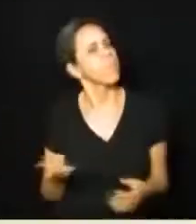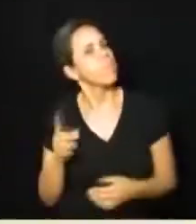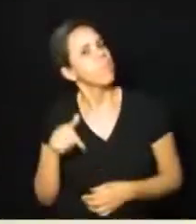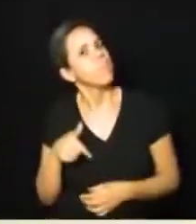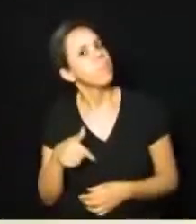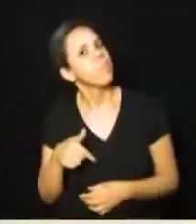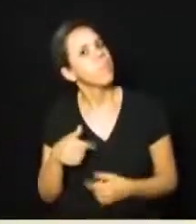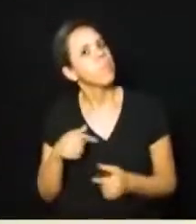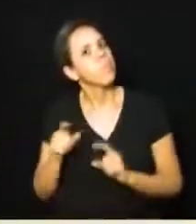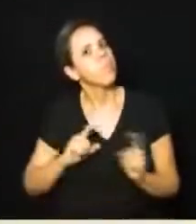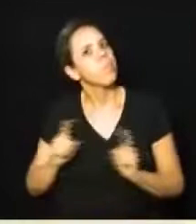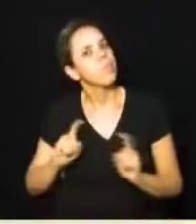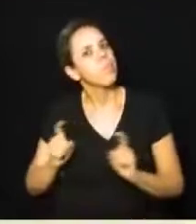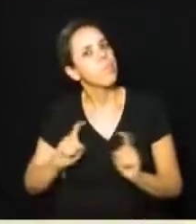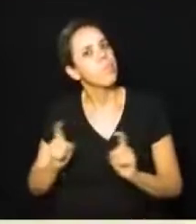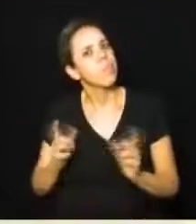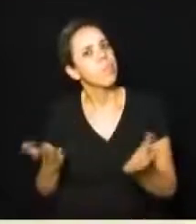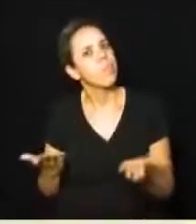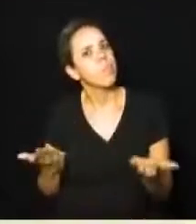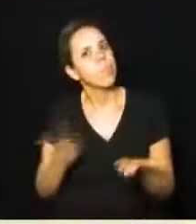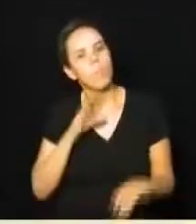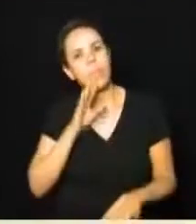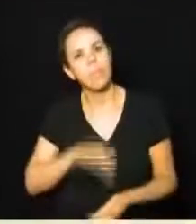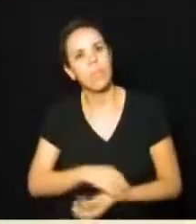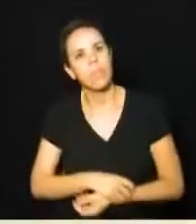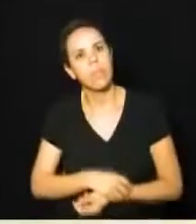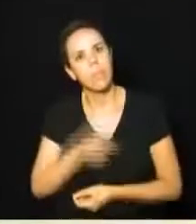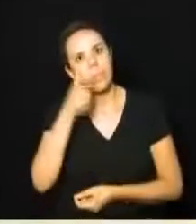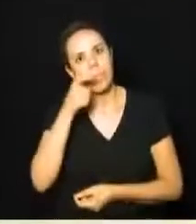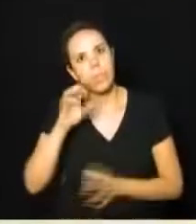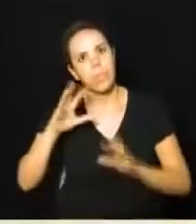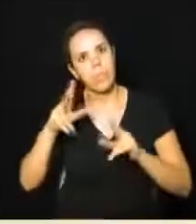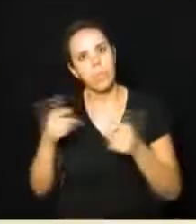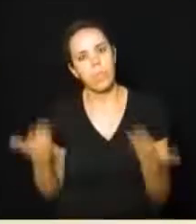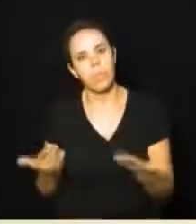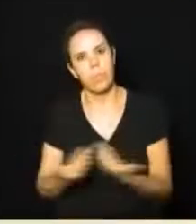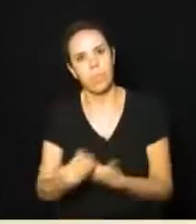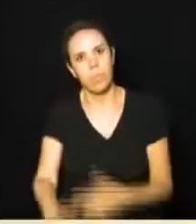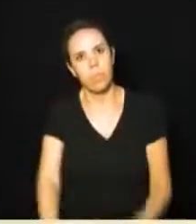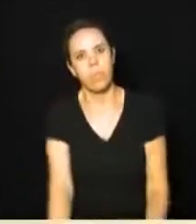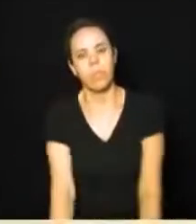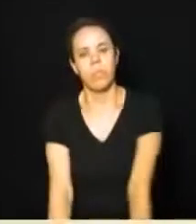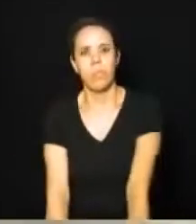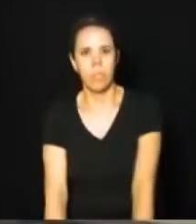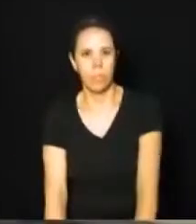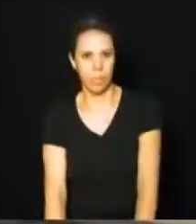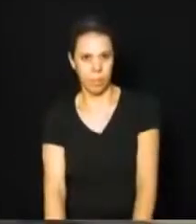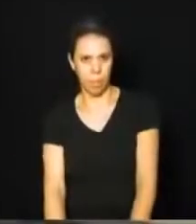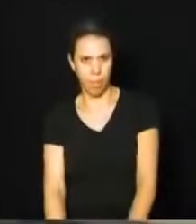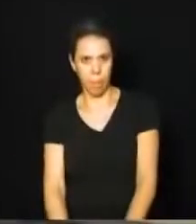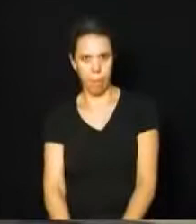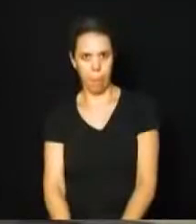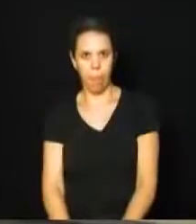ela que vai comandar os trabalhos na tarde de hoje e você acompanha tudo a partir de agora.